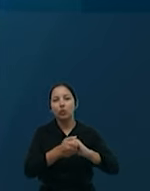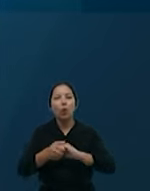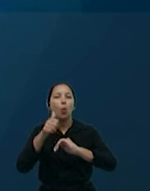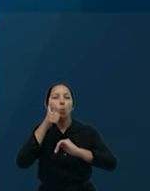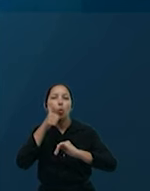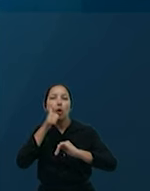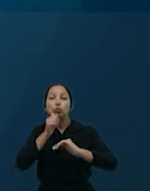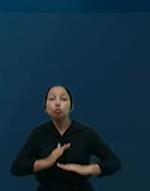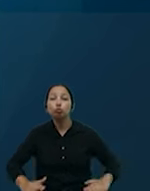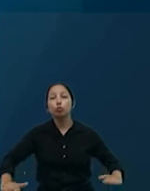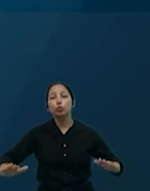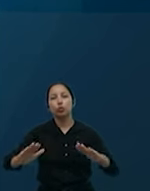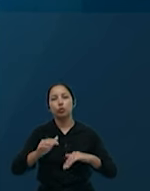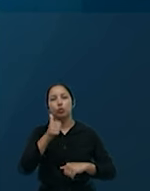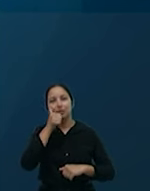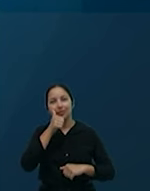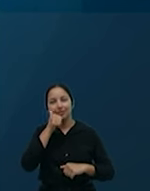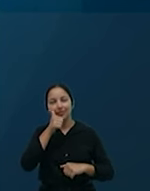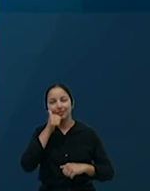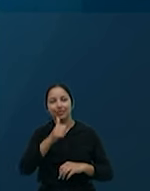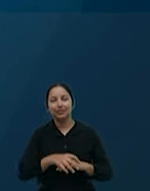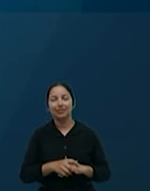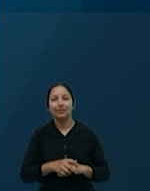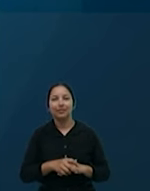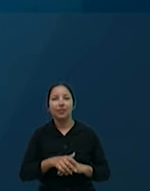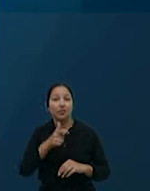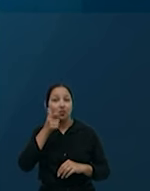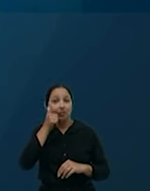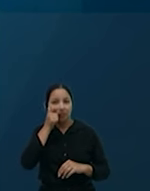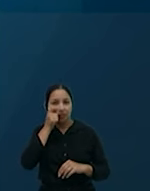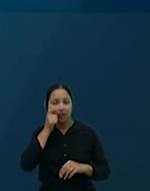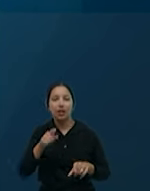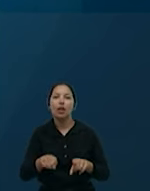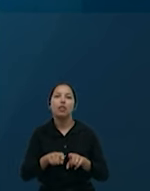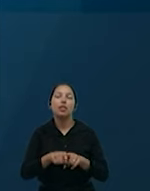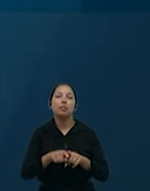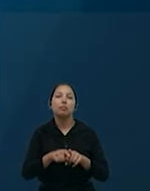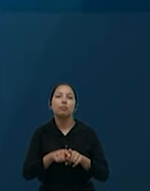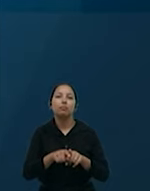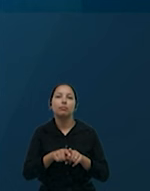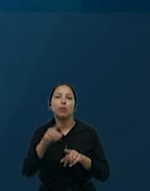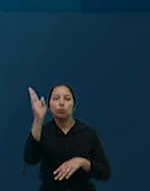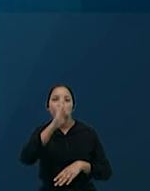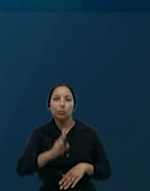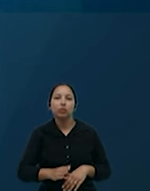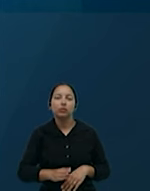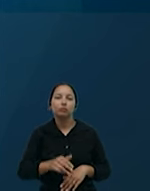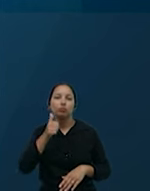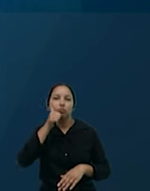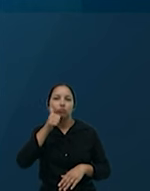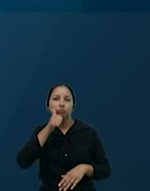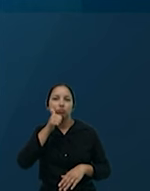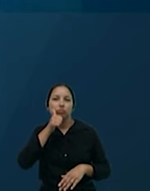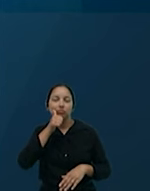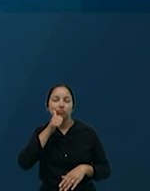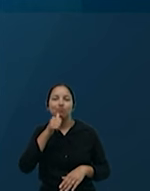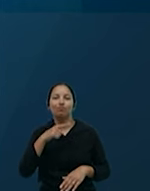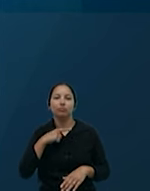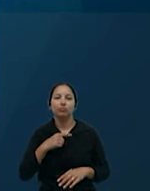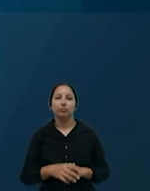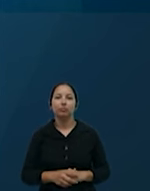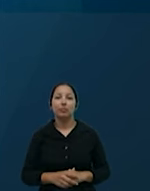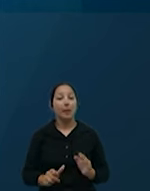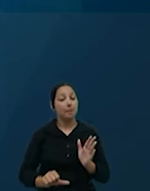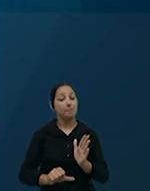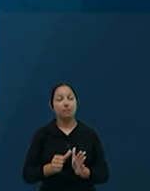também a todas as mulheres do nosso país. E assim o faço porque essa é a primeira oportunidade que tenho de estar nessa corte neste mês de outubro, um mês